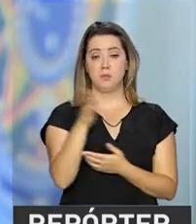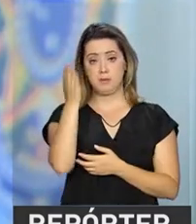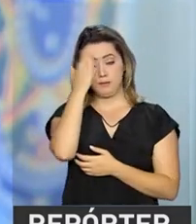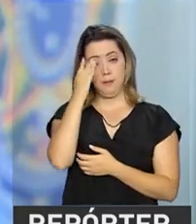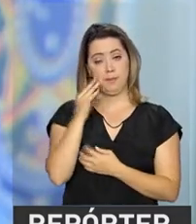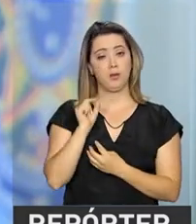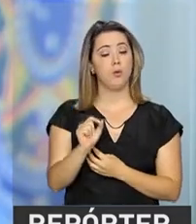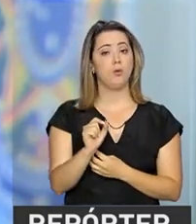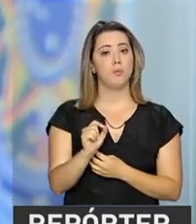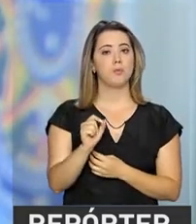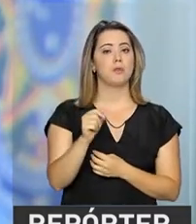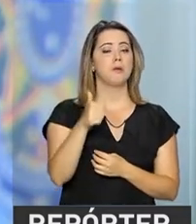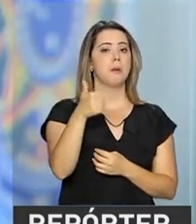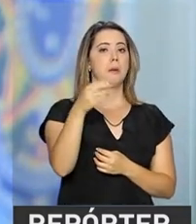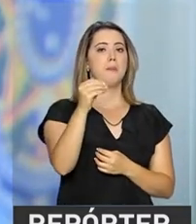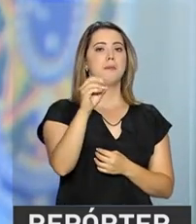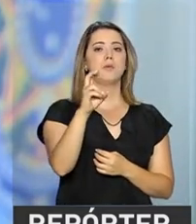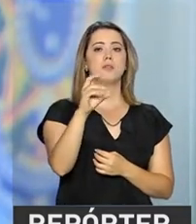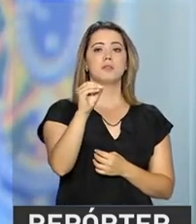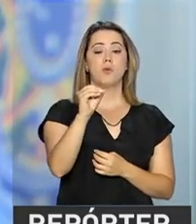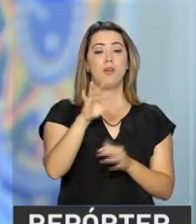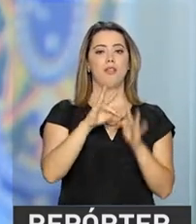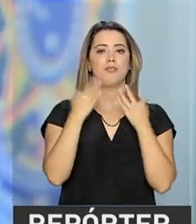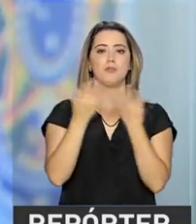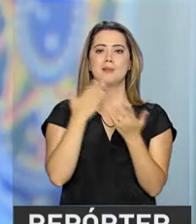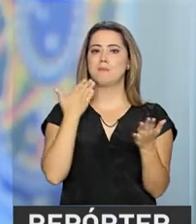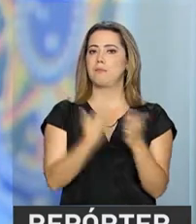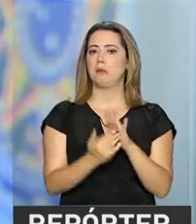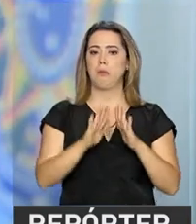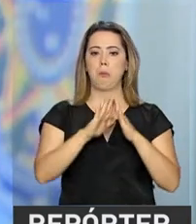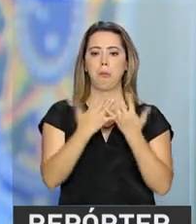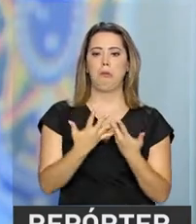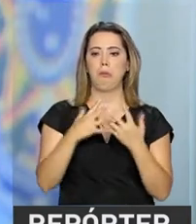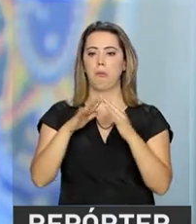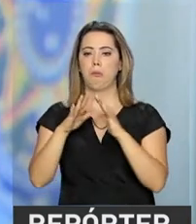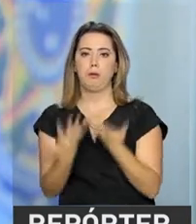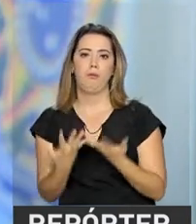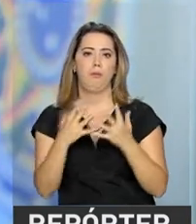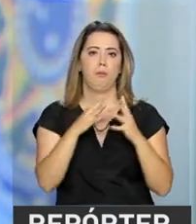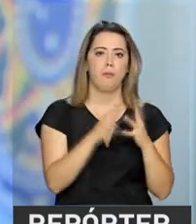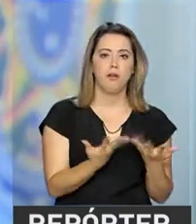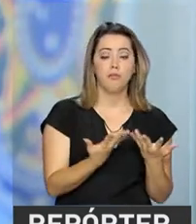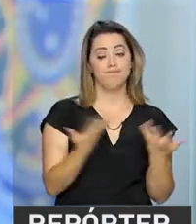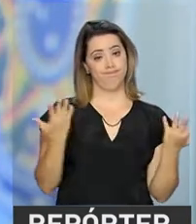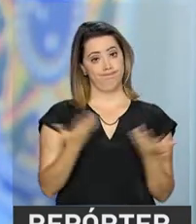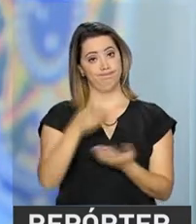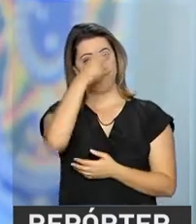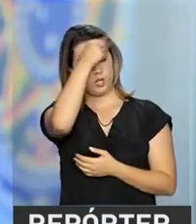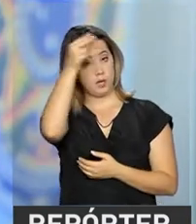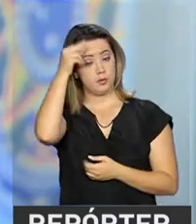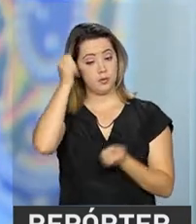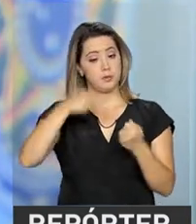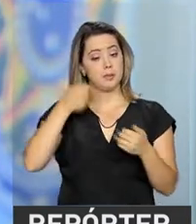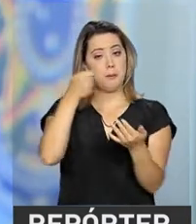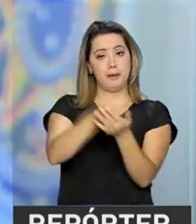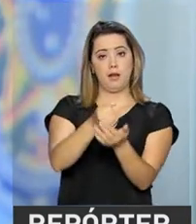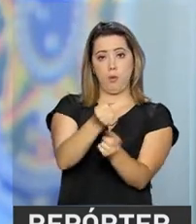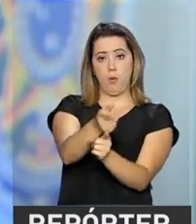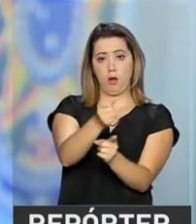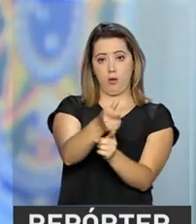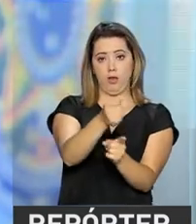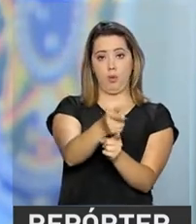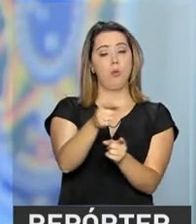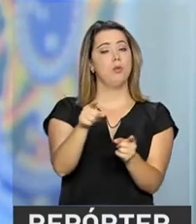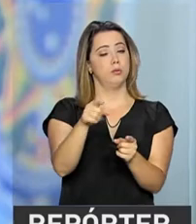idéia 1.050 famílias perderam suas casas a prefeitura está atendendo com aluguel social e vamos no